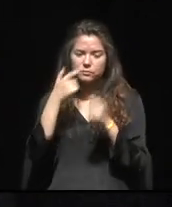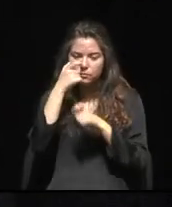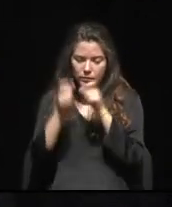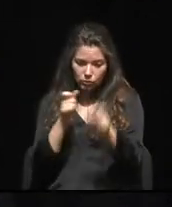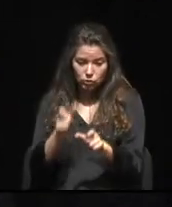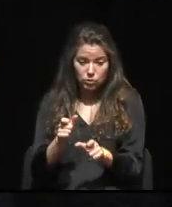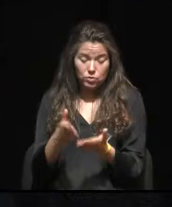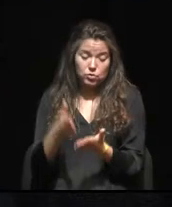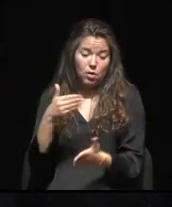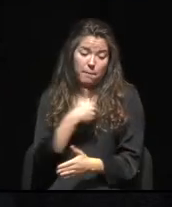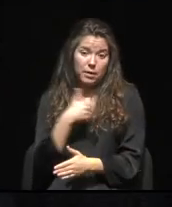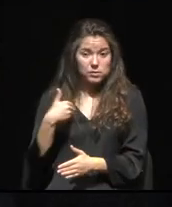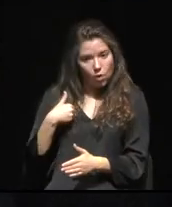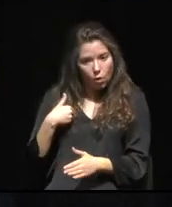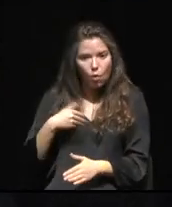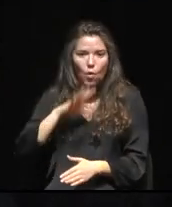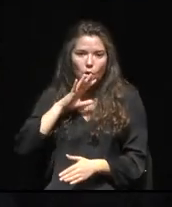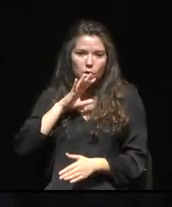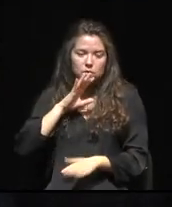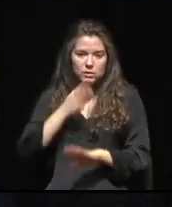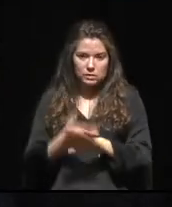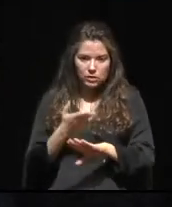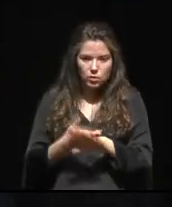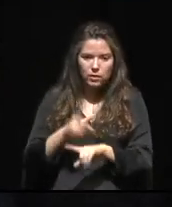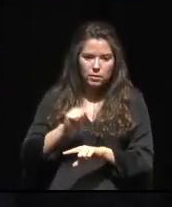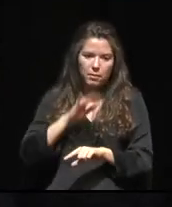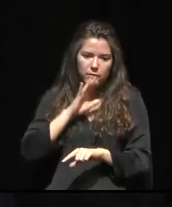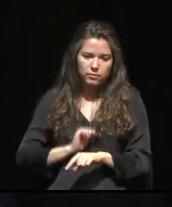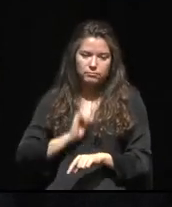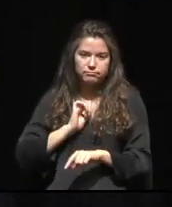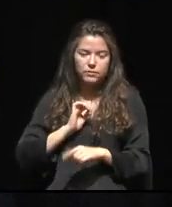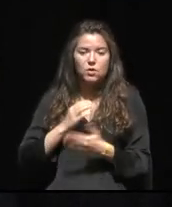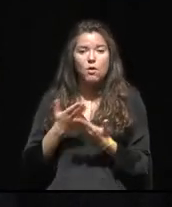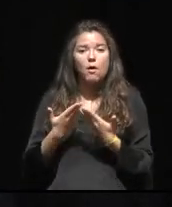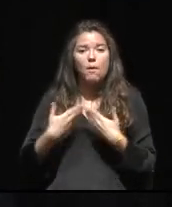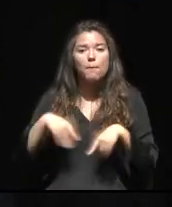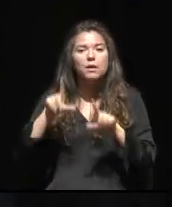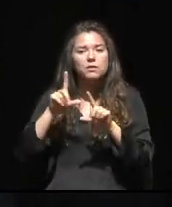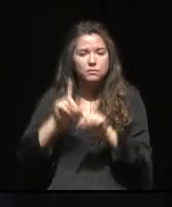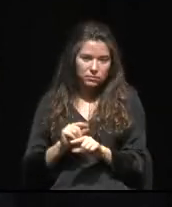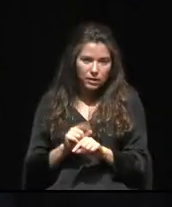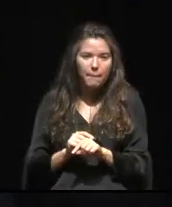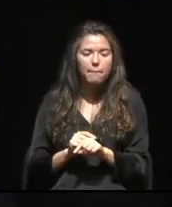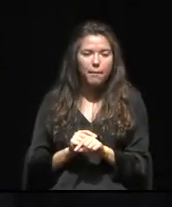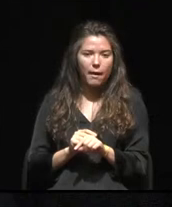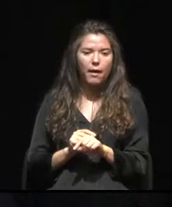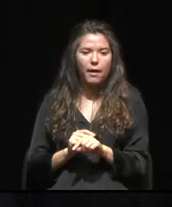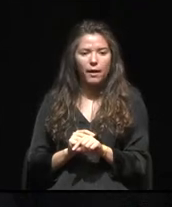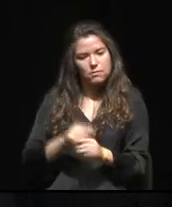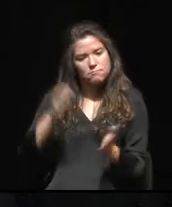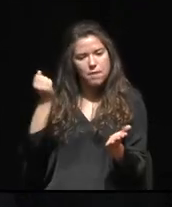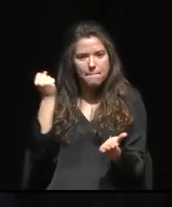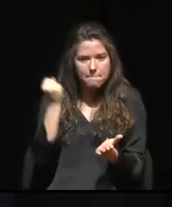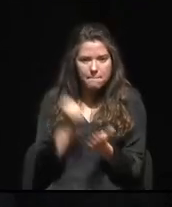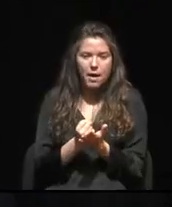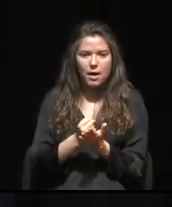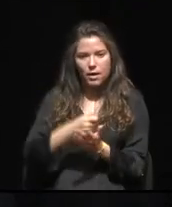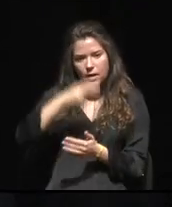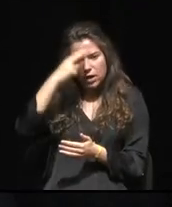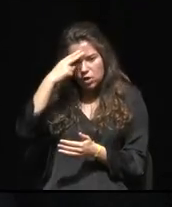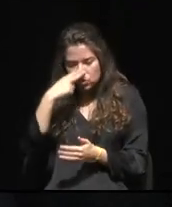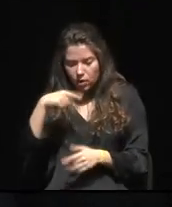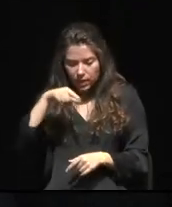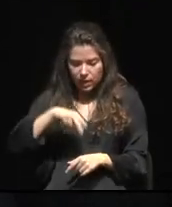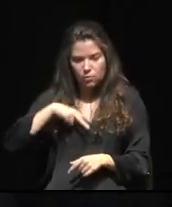para a saúde sexual e reprodutiva de milhares de mulheres como também o Marco histórico em Portugal no reconhecimento dos direitos das